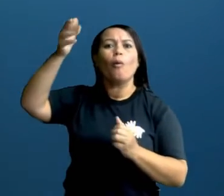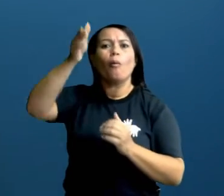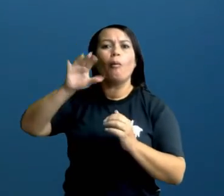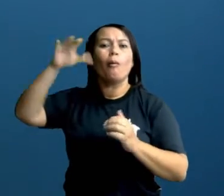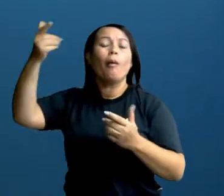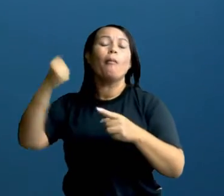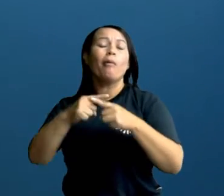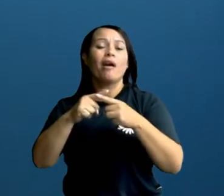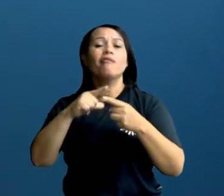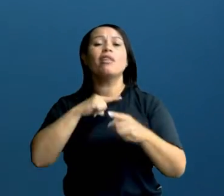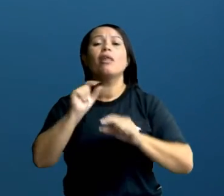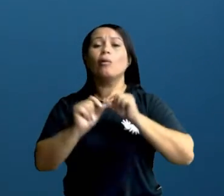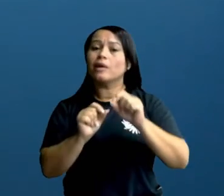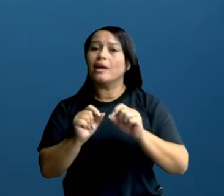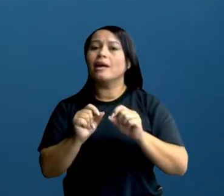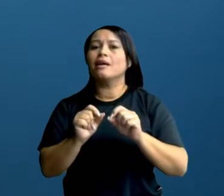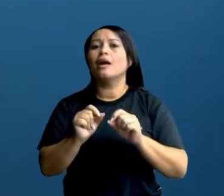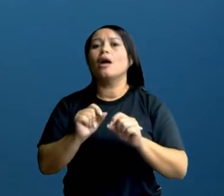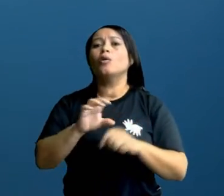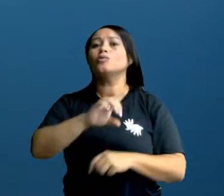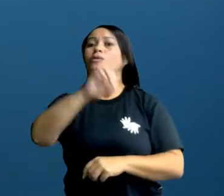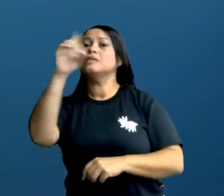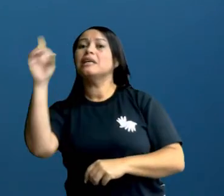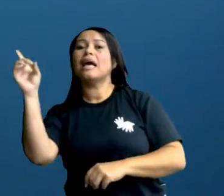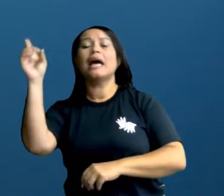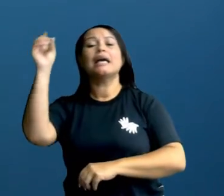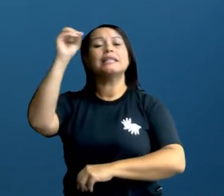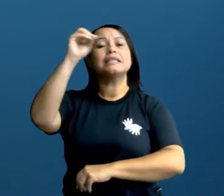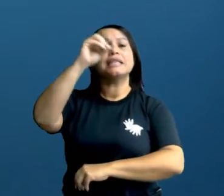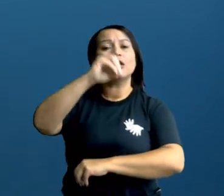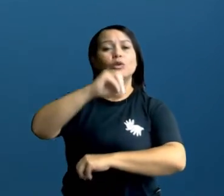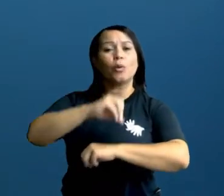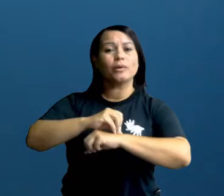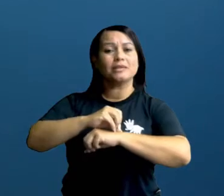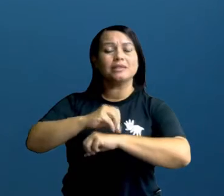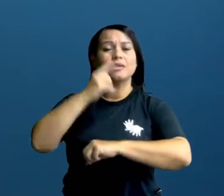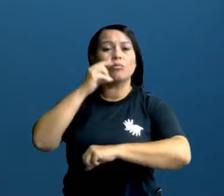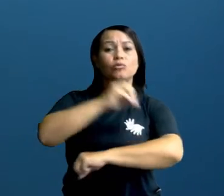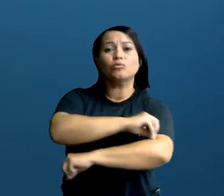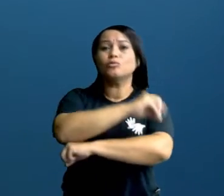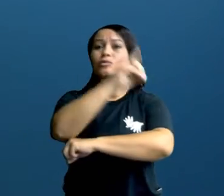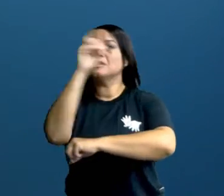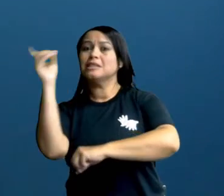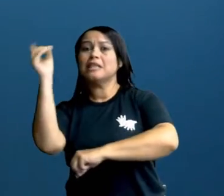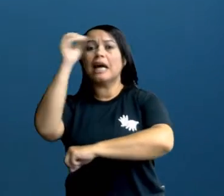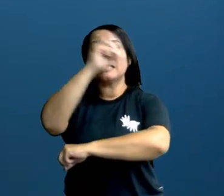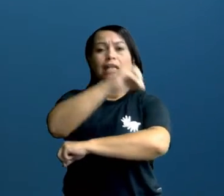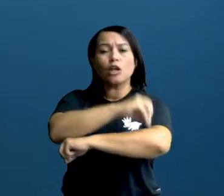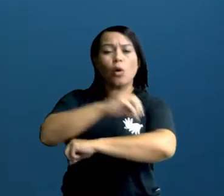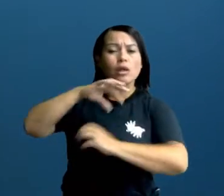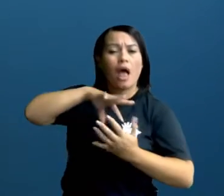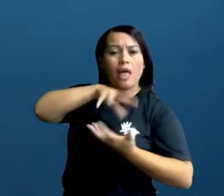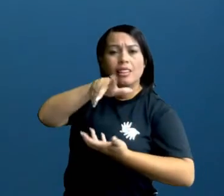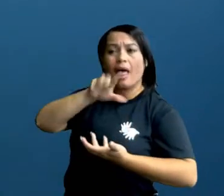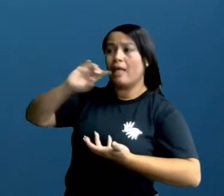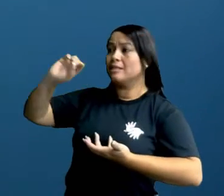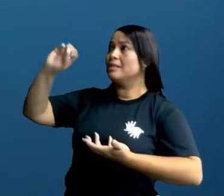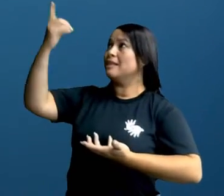exatamente provocar o efeito do dia e da noite. Então, a porção da Terra que está recebendo a luz solar,